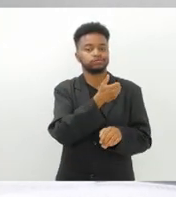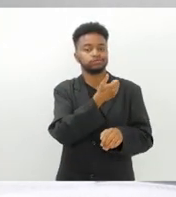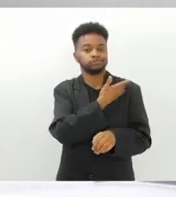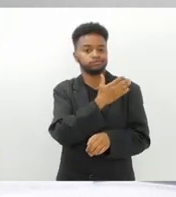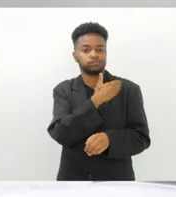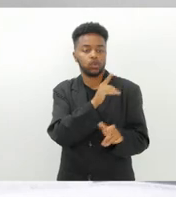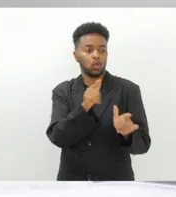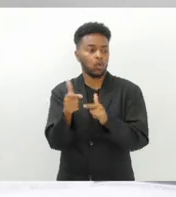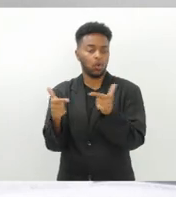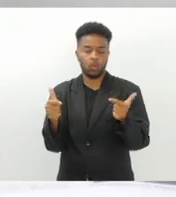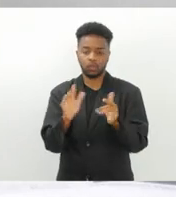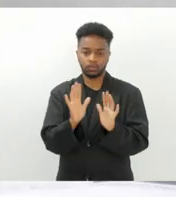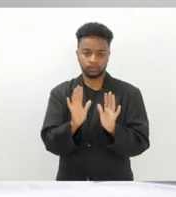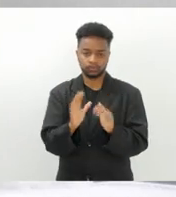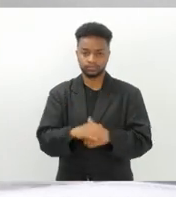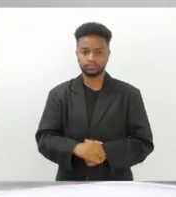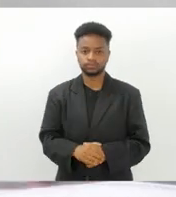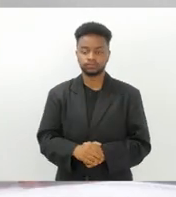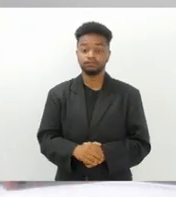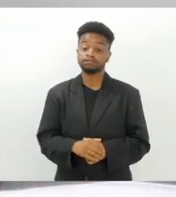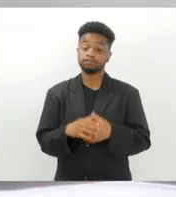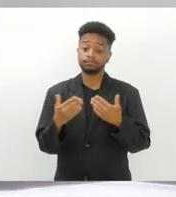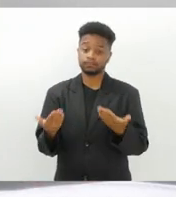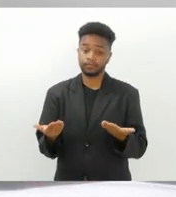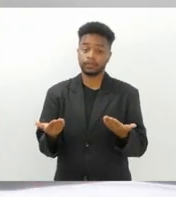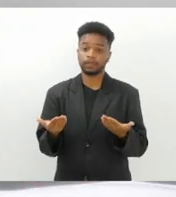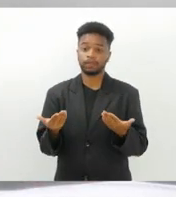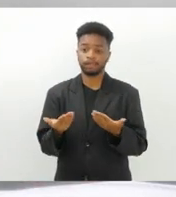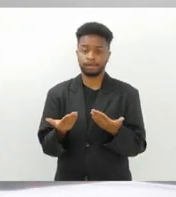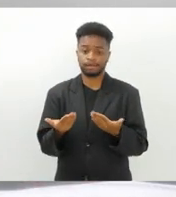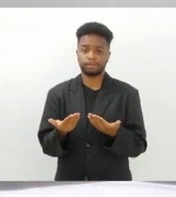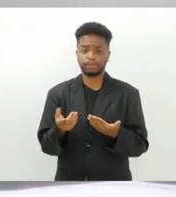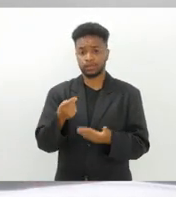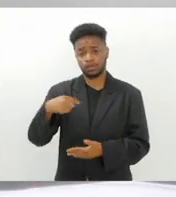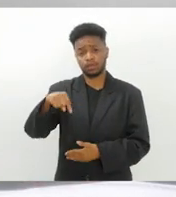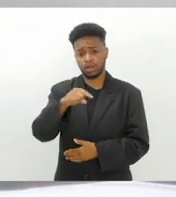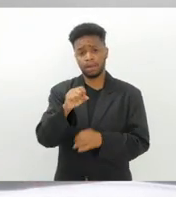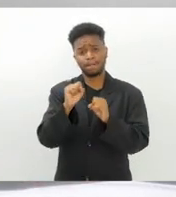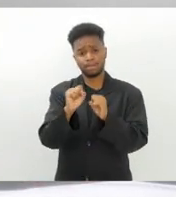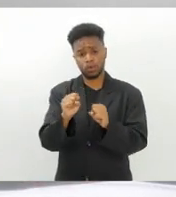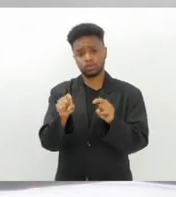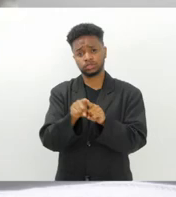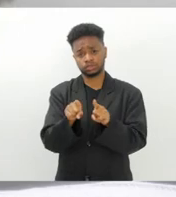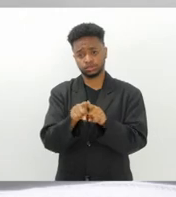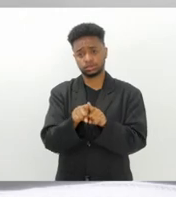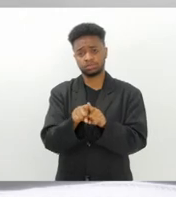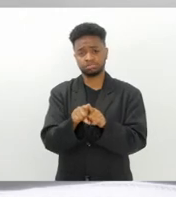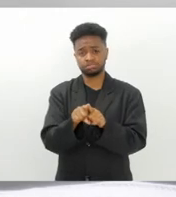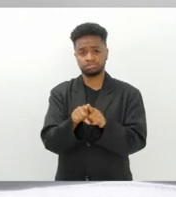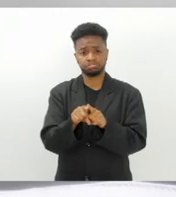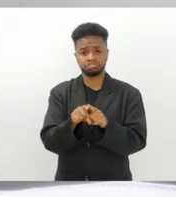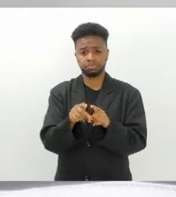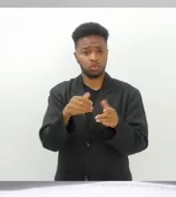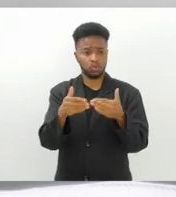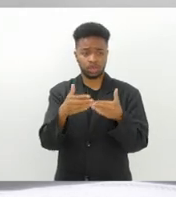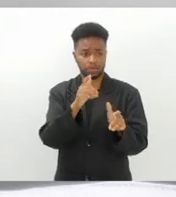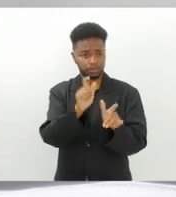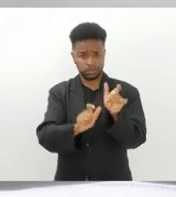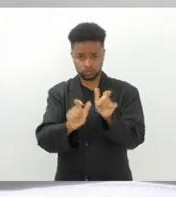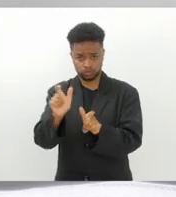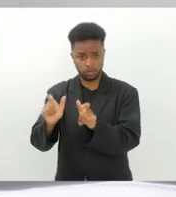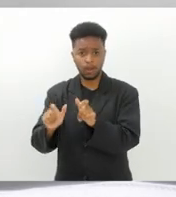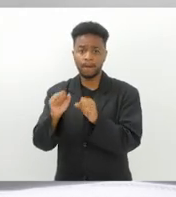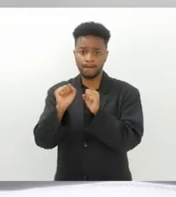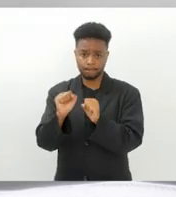bem. Então, agora vamos dar... Veja bem, as pessoas podem também, sejam as da mesa, sejam depois as do